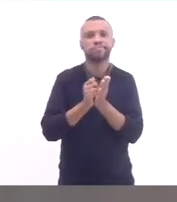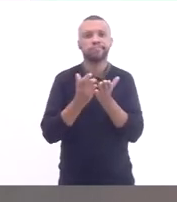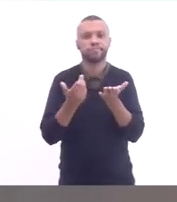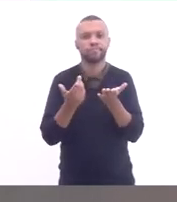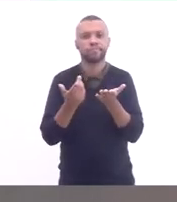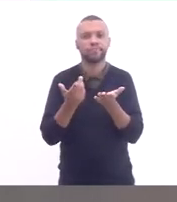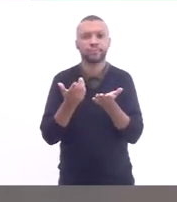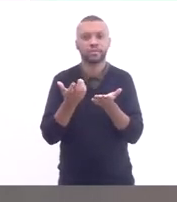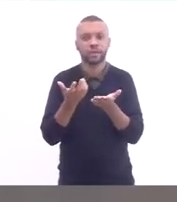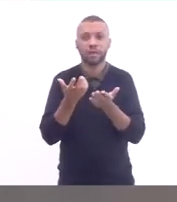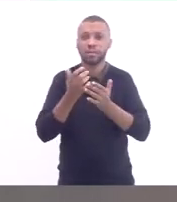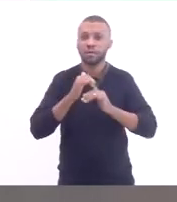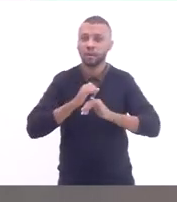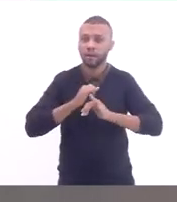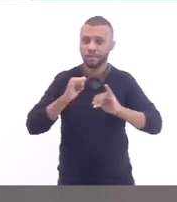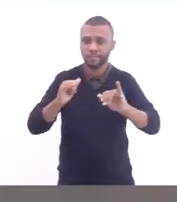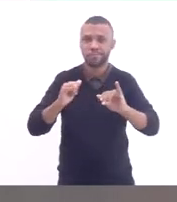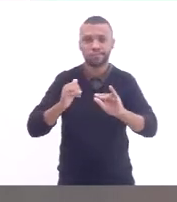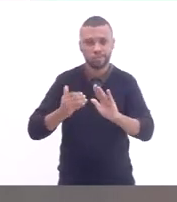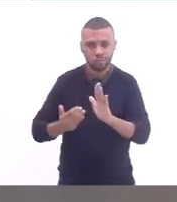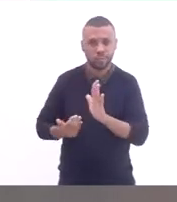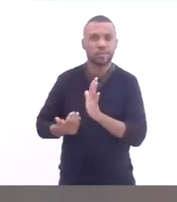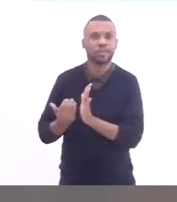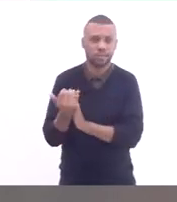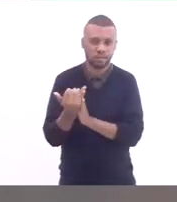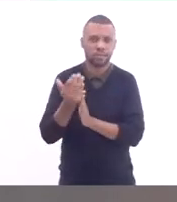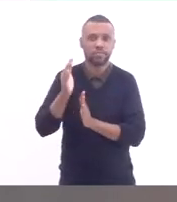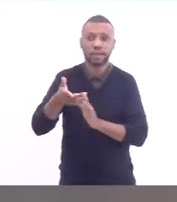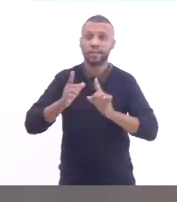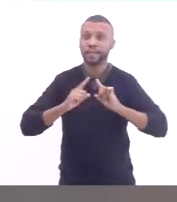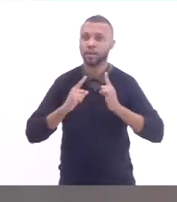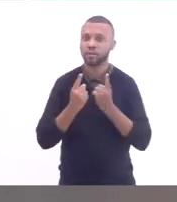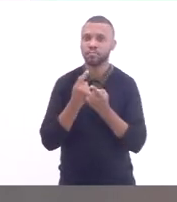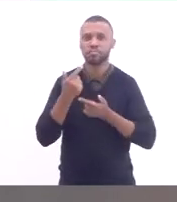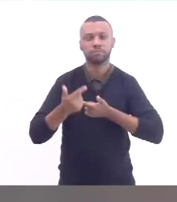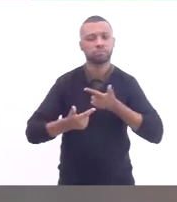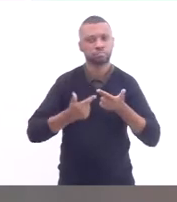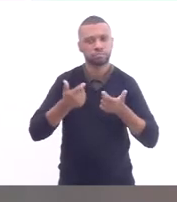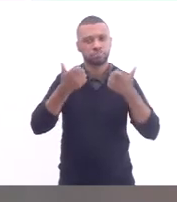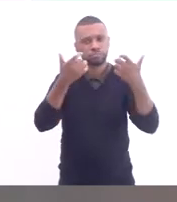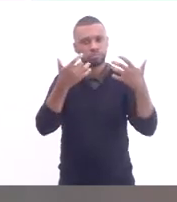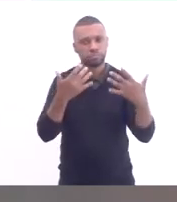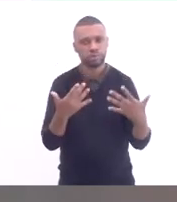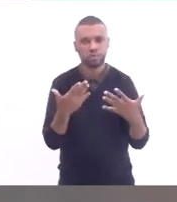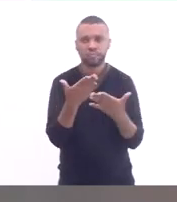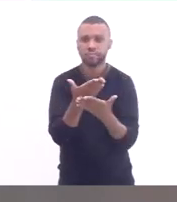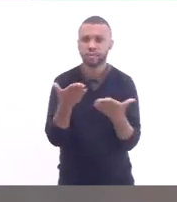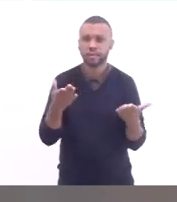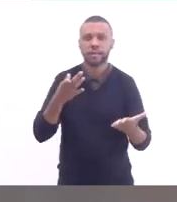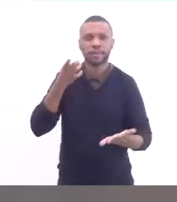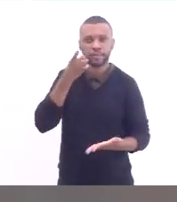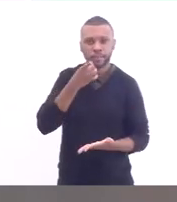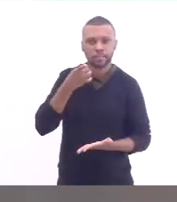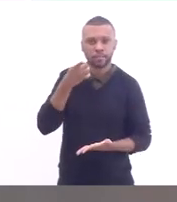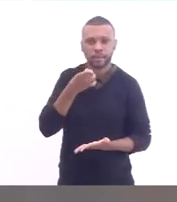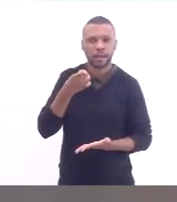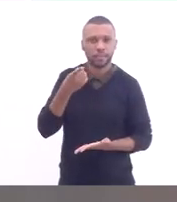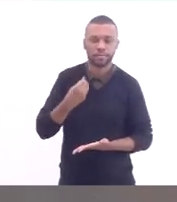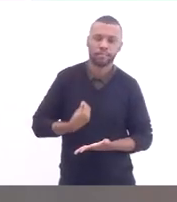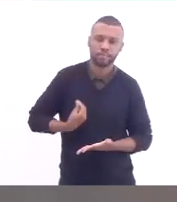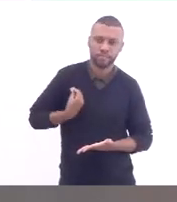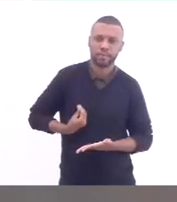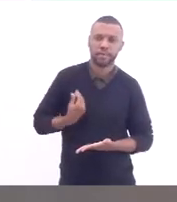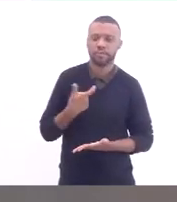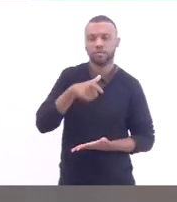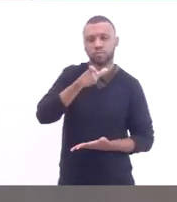vou dar por aberto os trabalhos, dizendo aos senhores deputados aqui